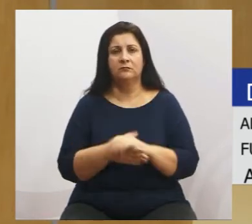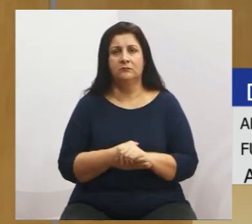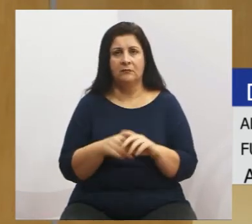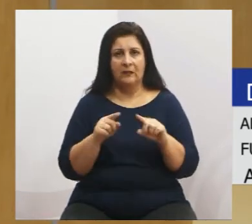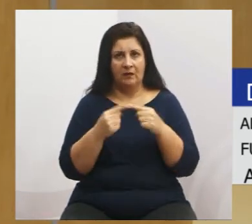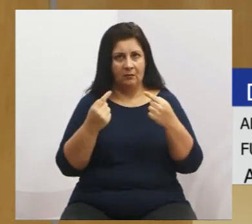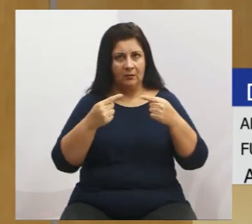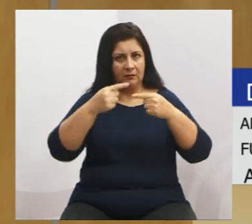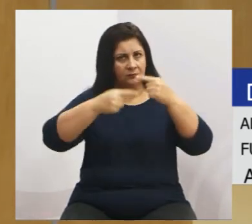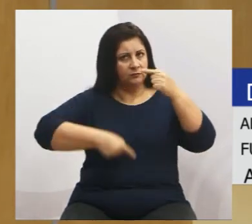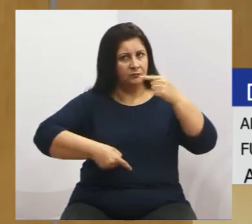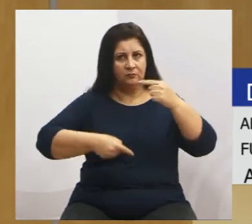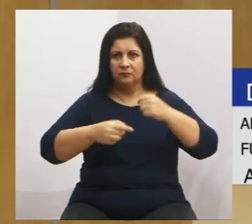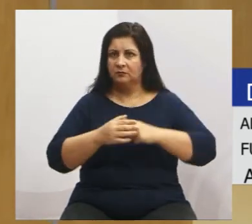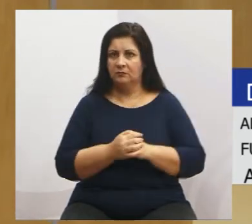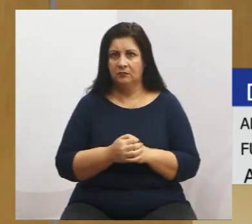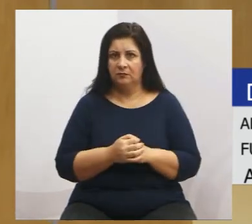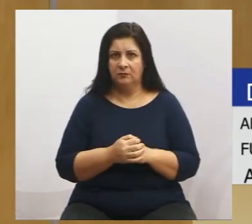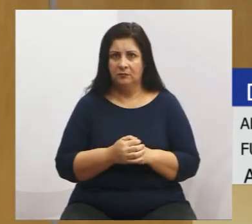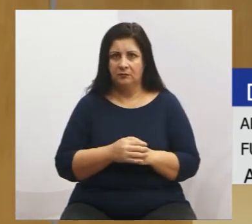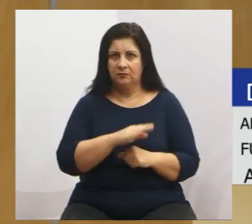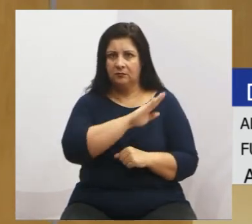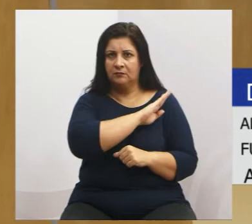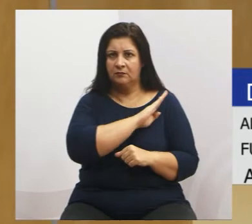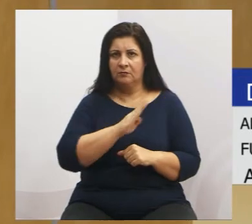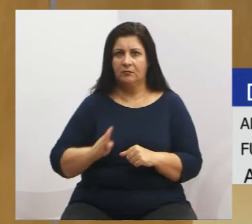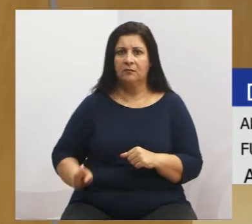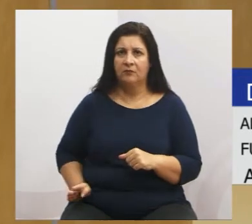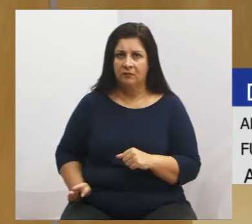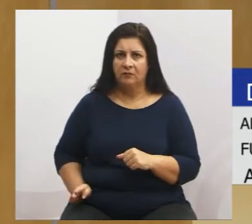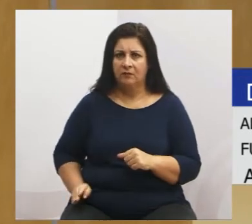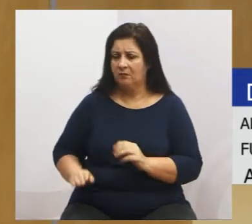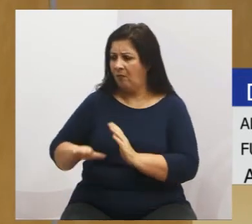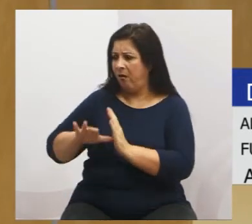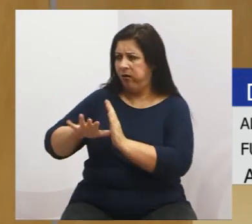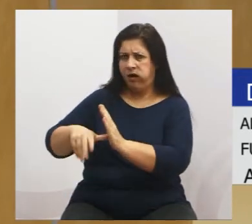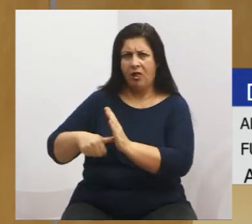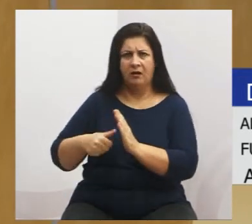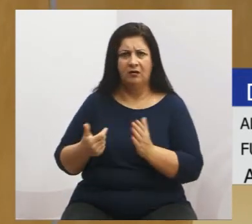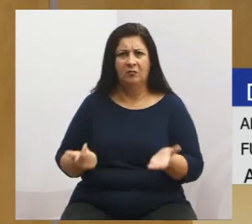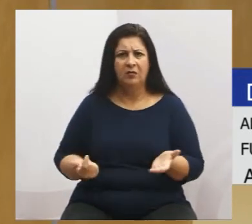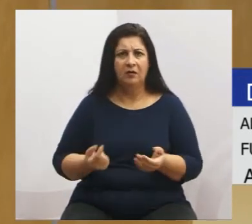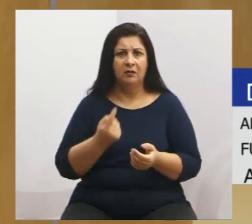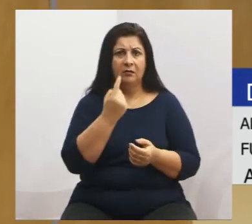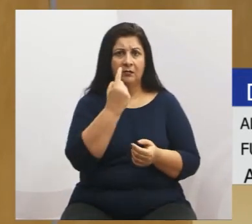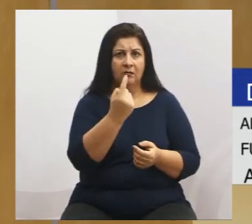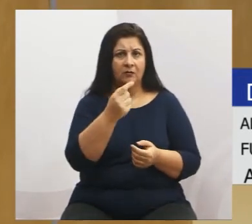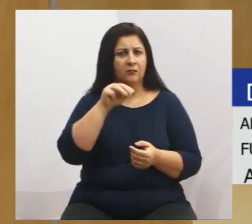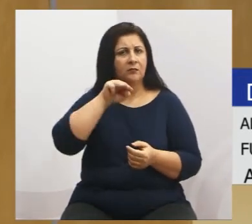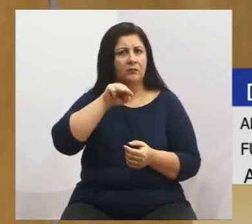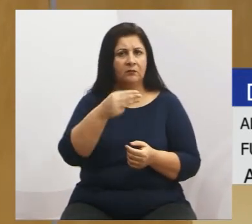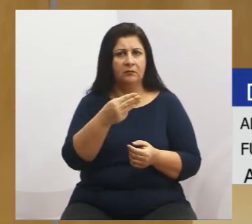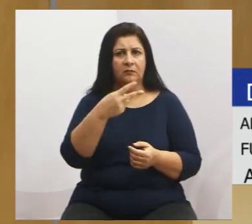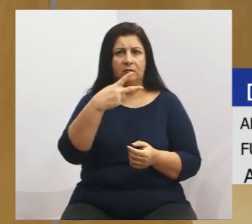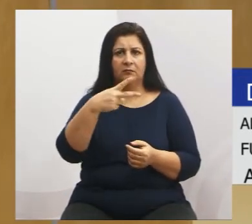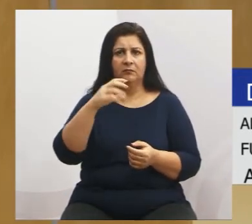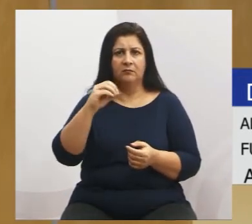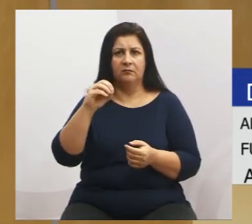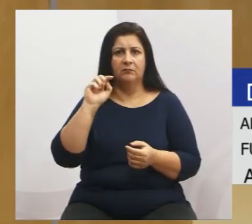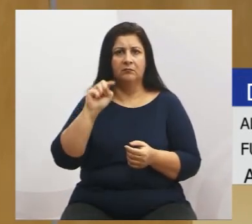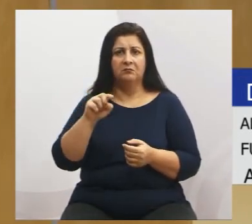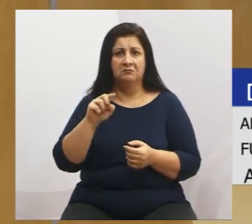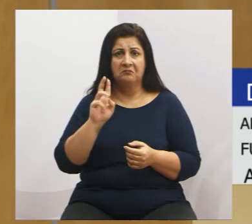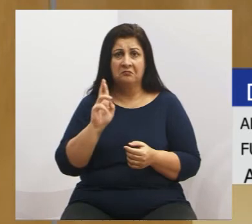eu não concordo, o poder público dá o golpe mais de 1.200.000, que até